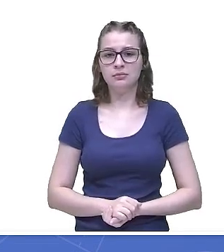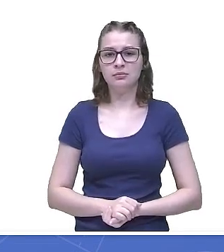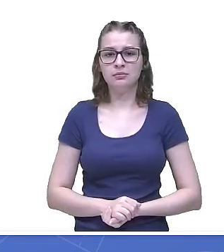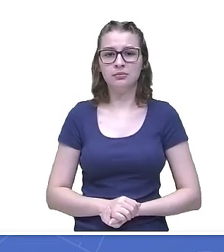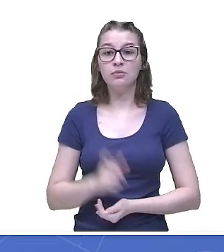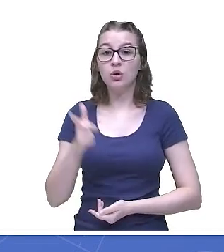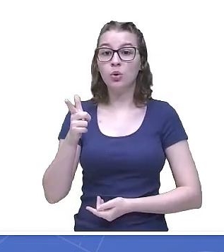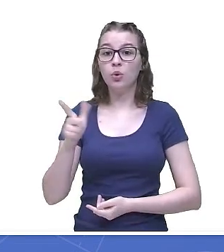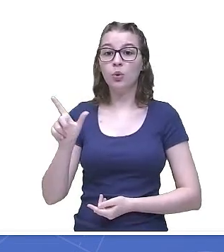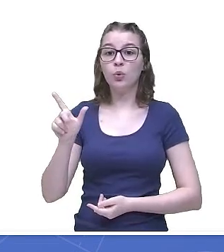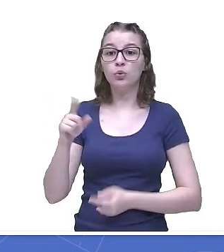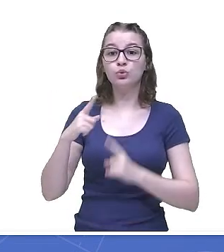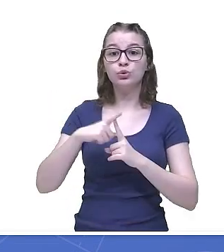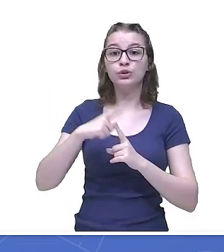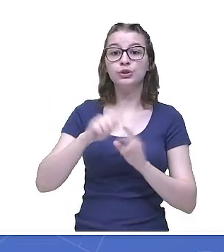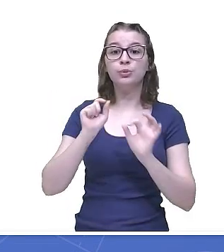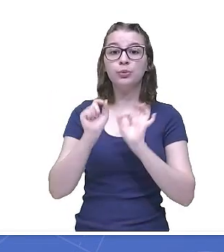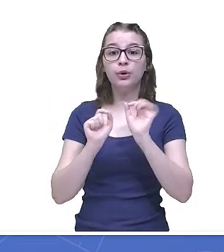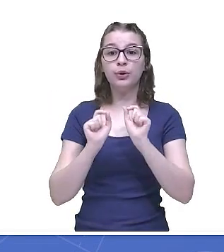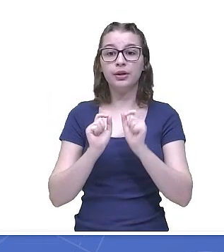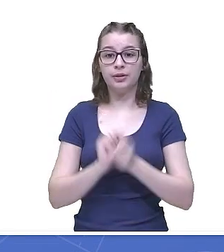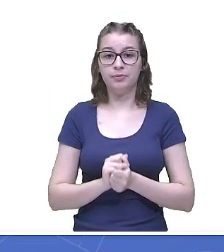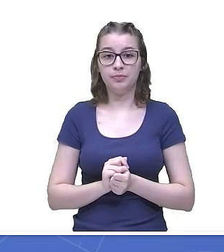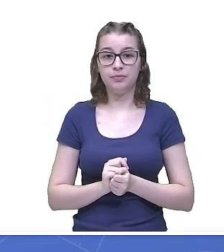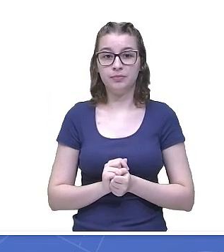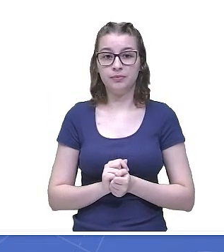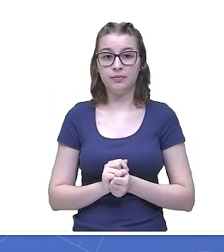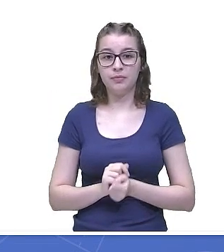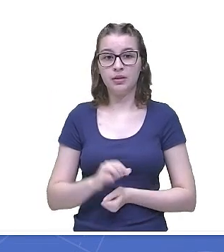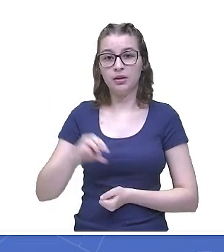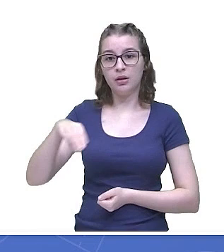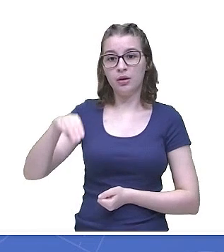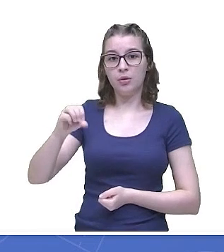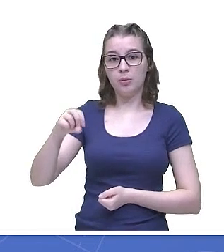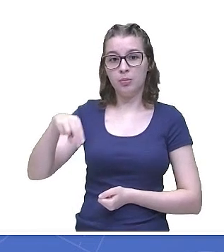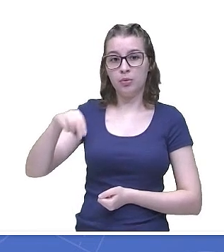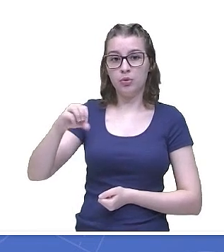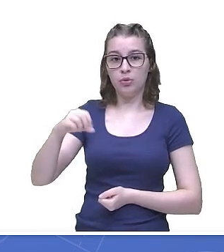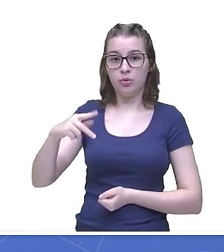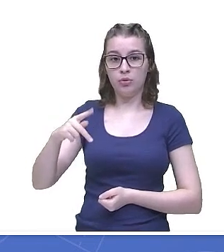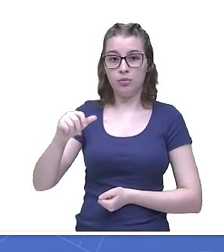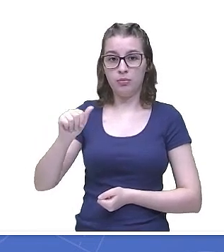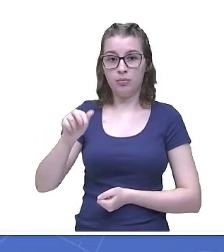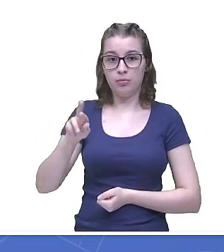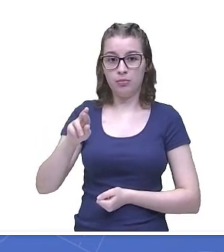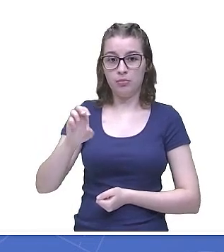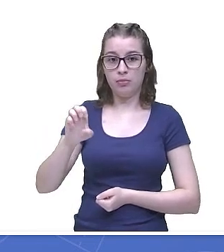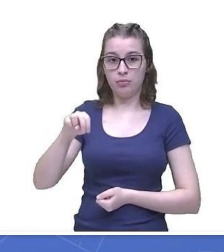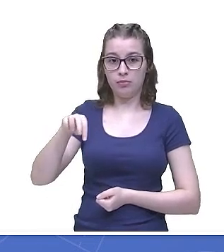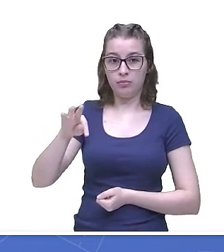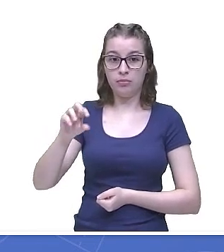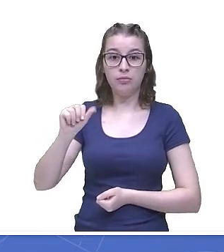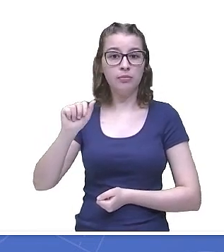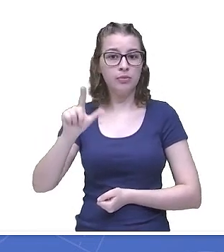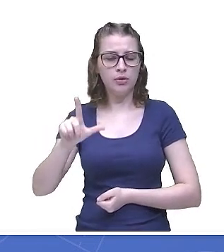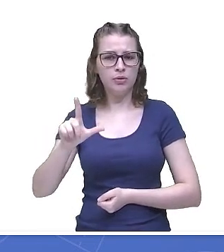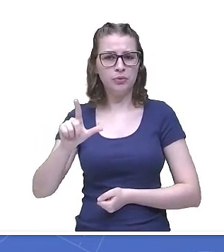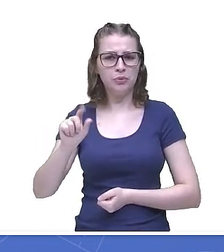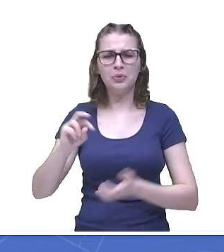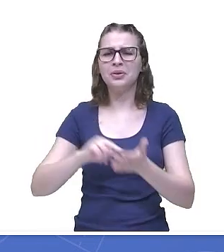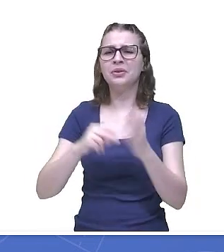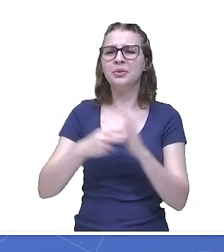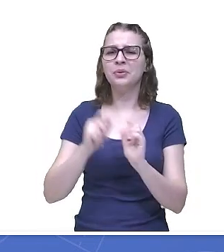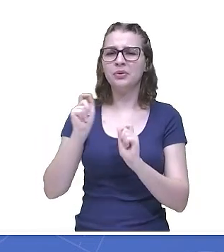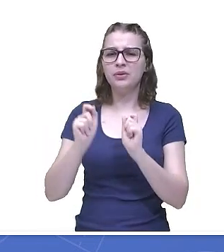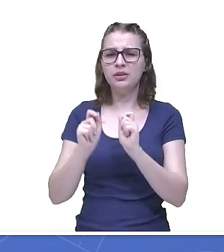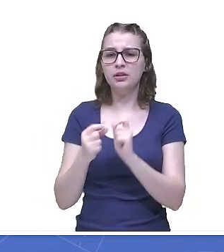Outra configuração, família monoparental. Família monoparental, ela ocorre quando